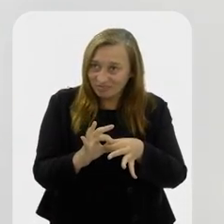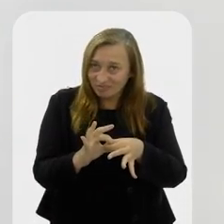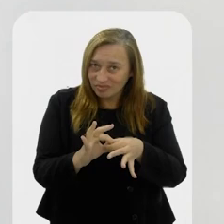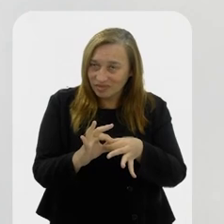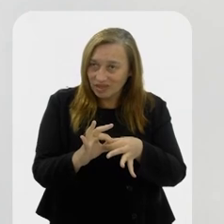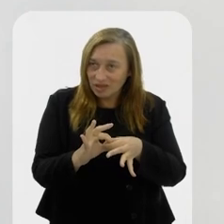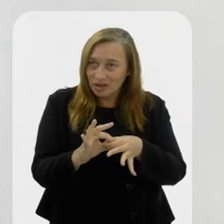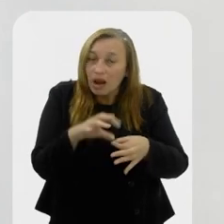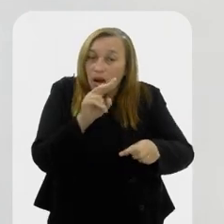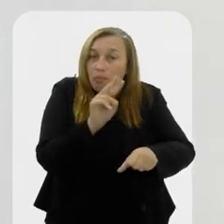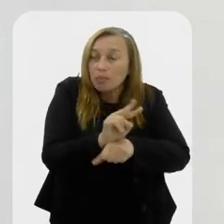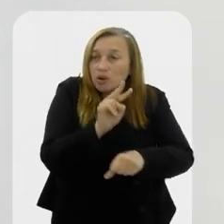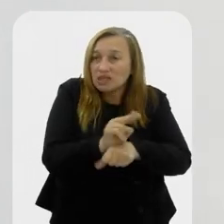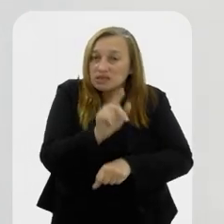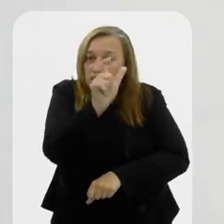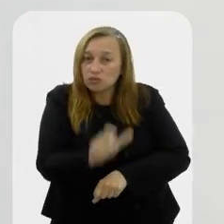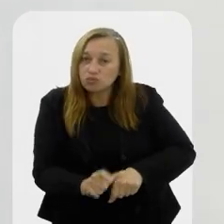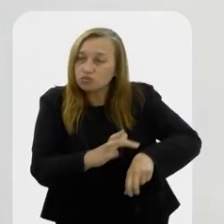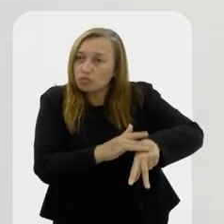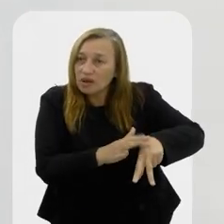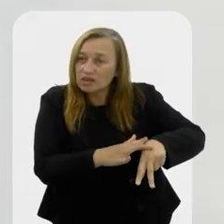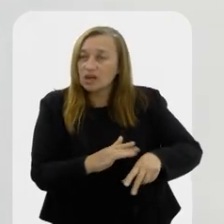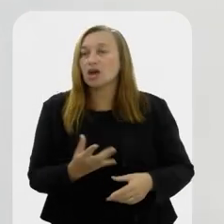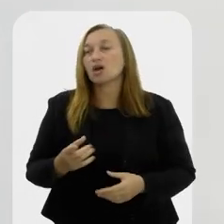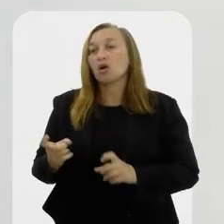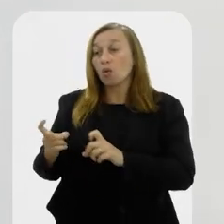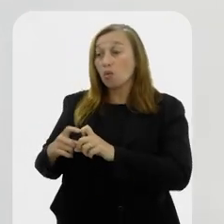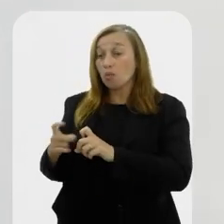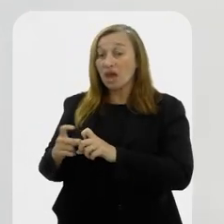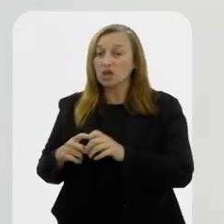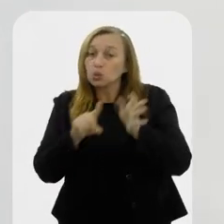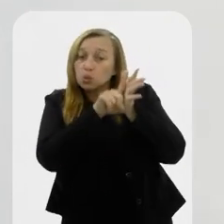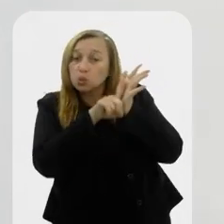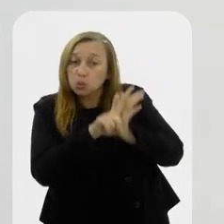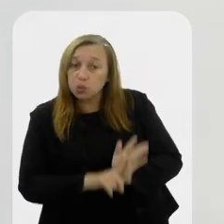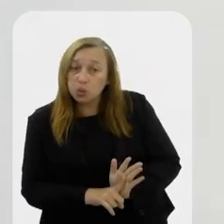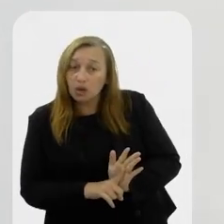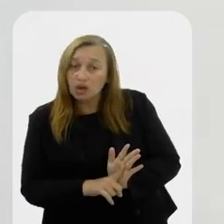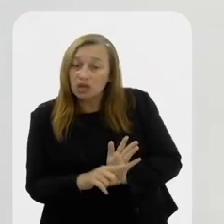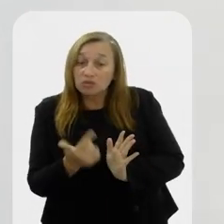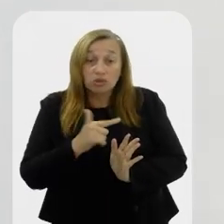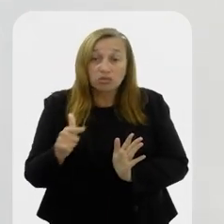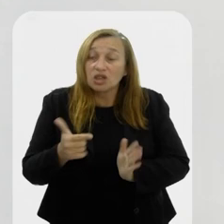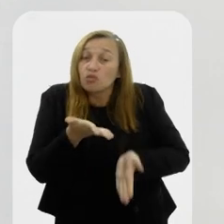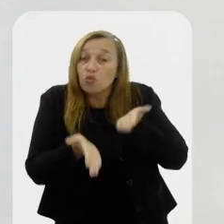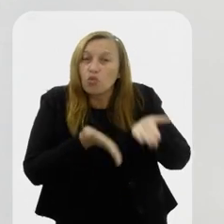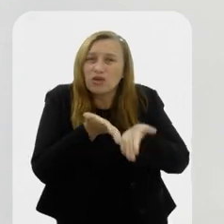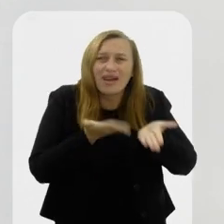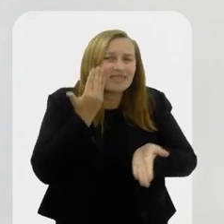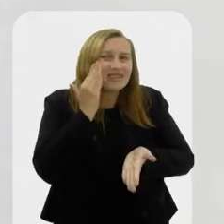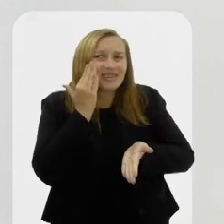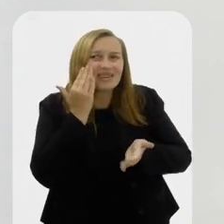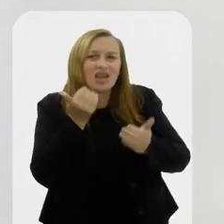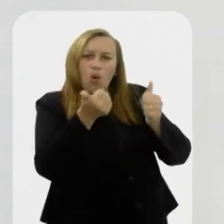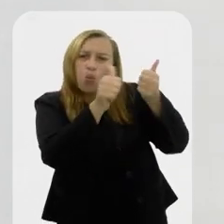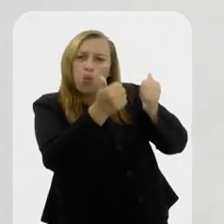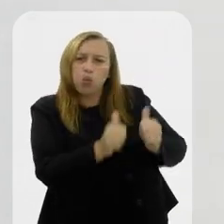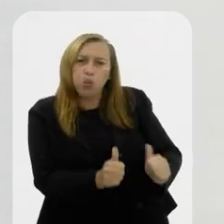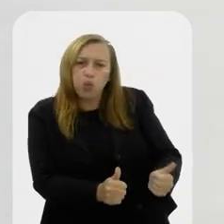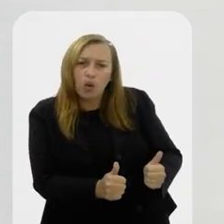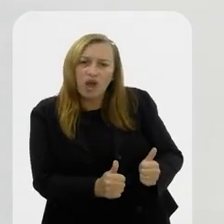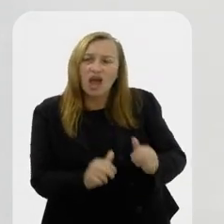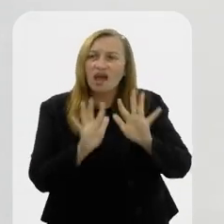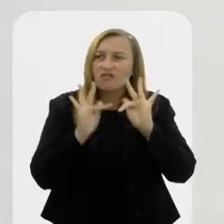prevenção pelo paciente. Por quê? Chegou lá, o médico fez o diagnóstico, não teve esse cuidado de entender o entorno